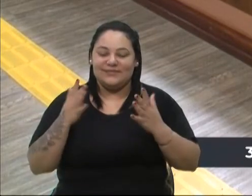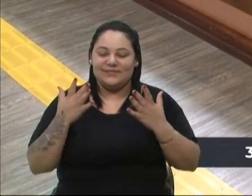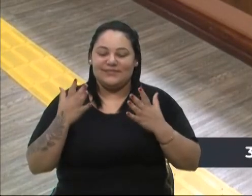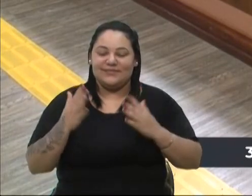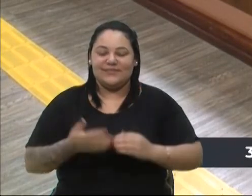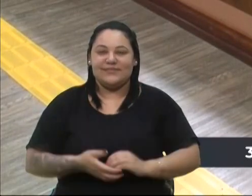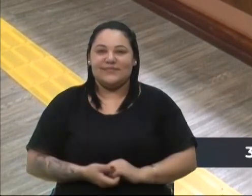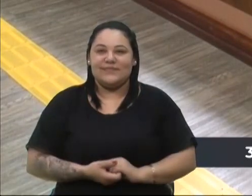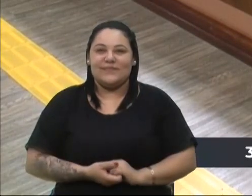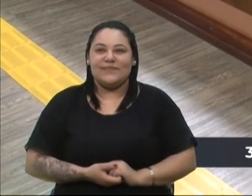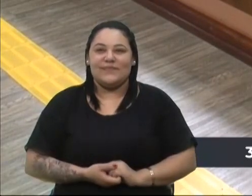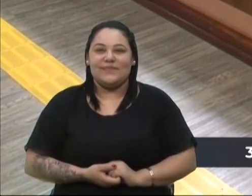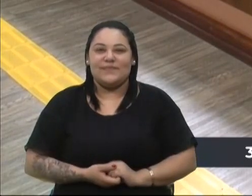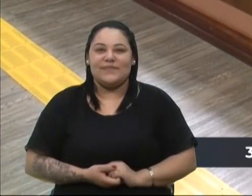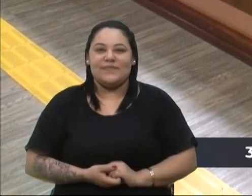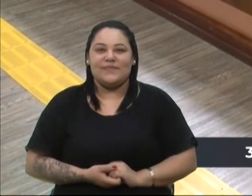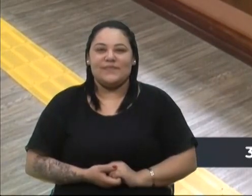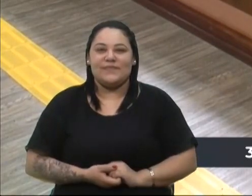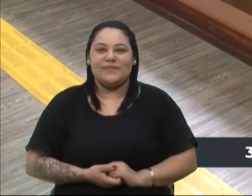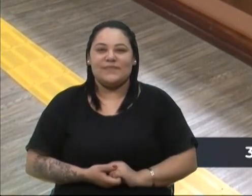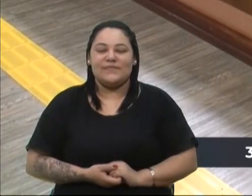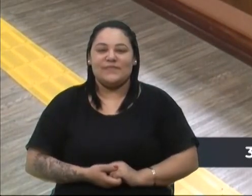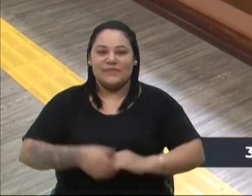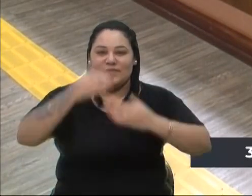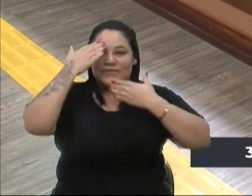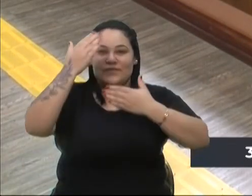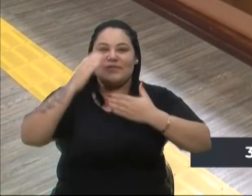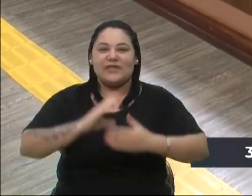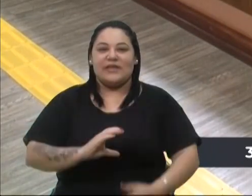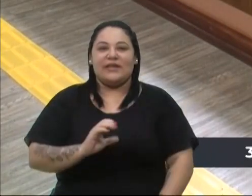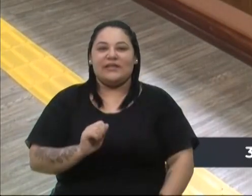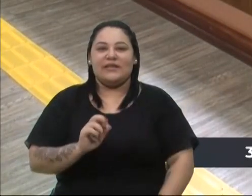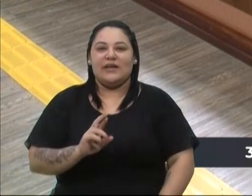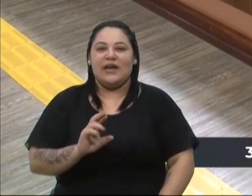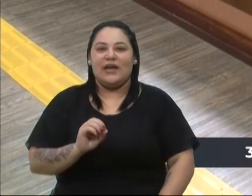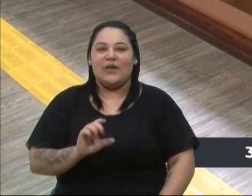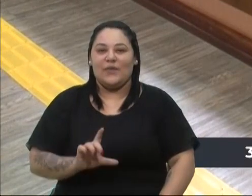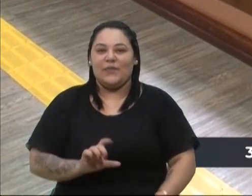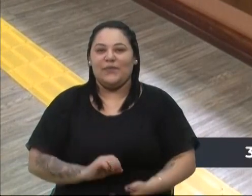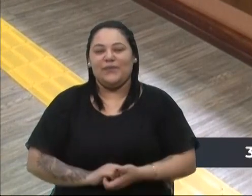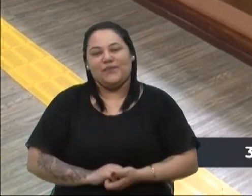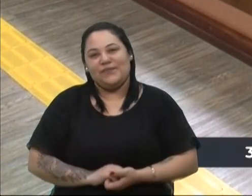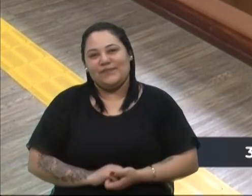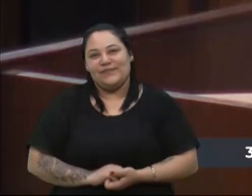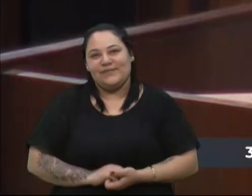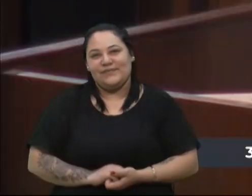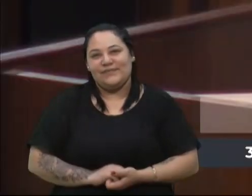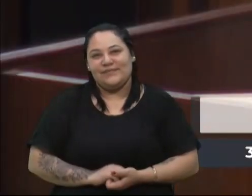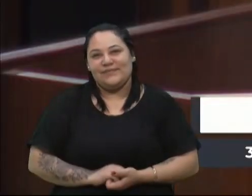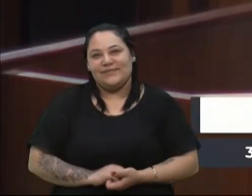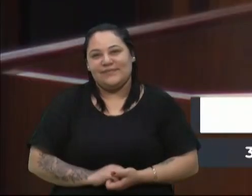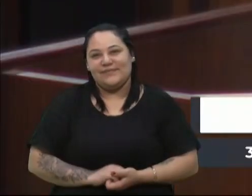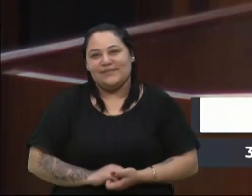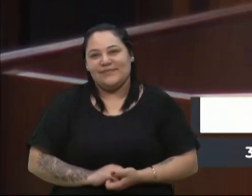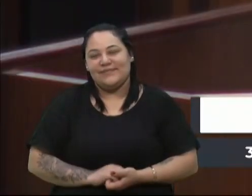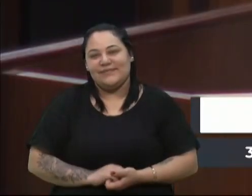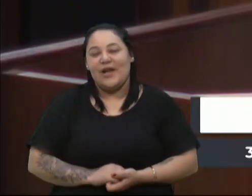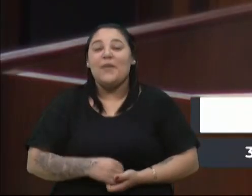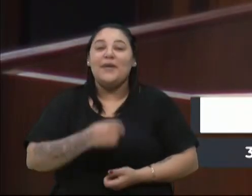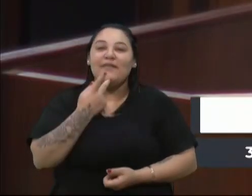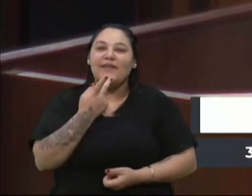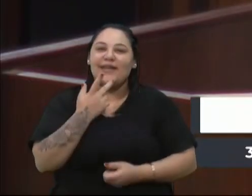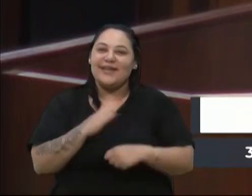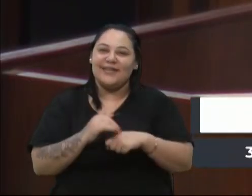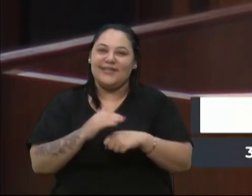Obrigada, Carol. É um relato querido, tantos outros como esse que a